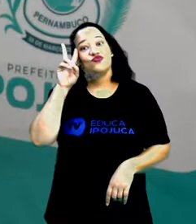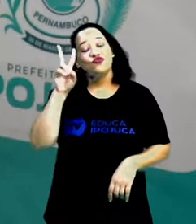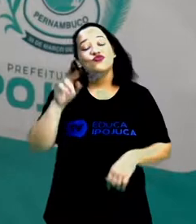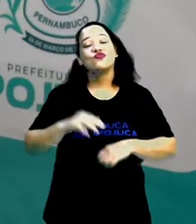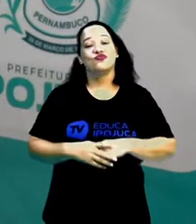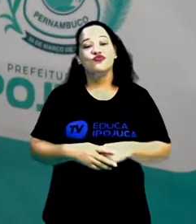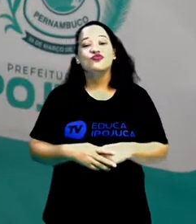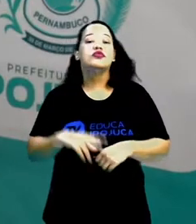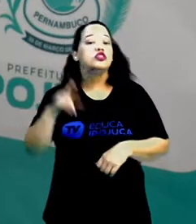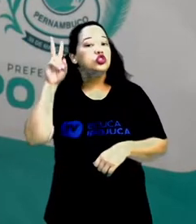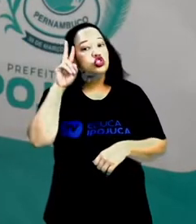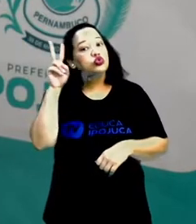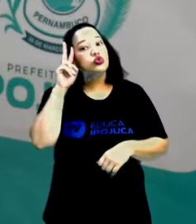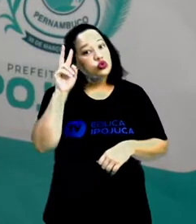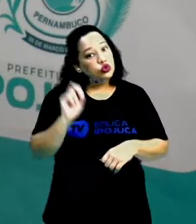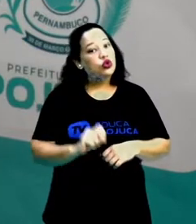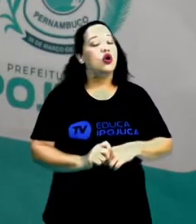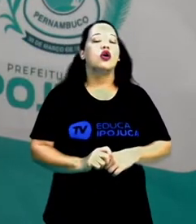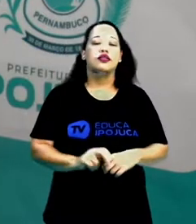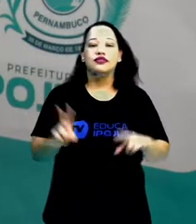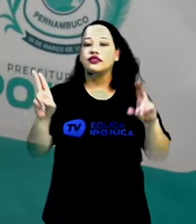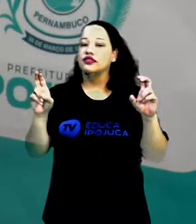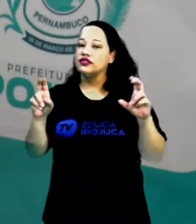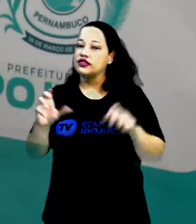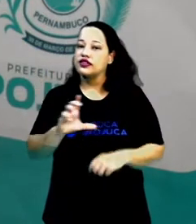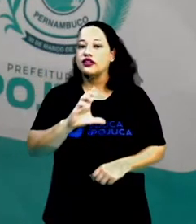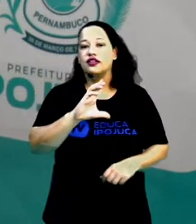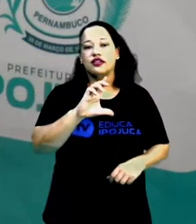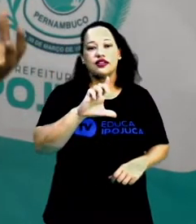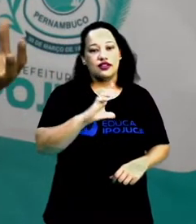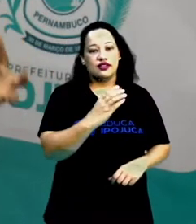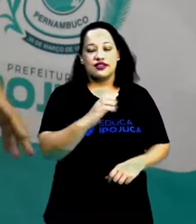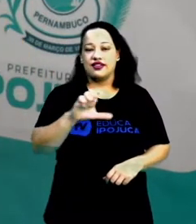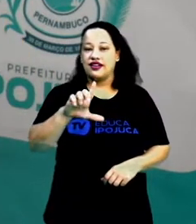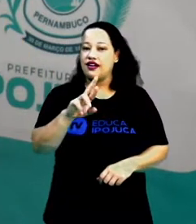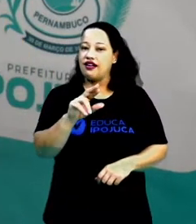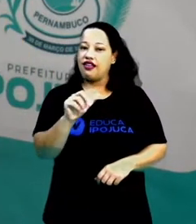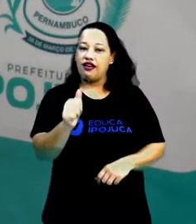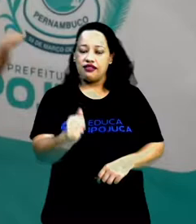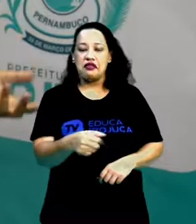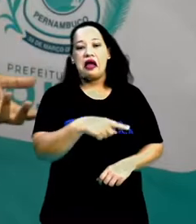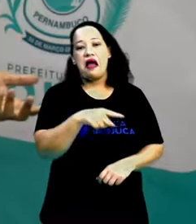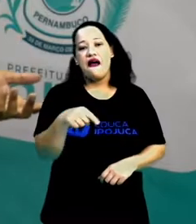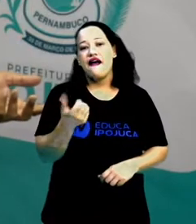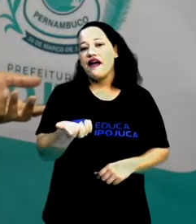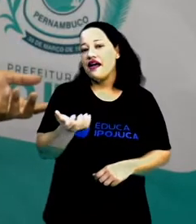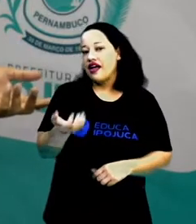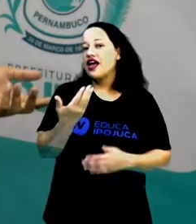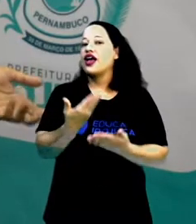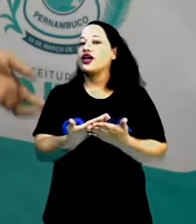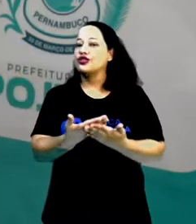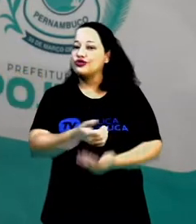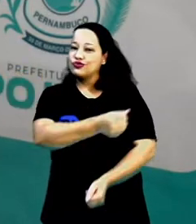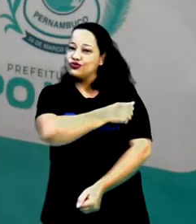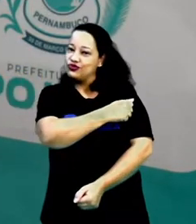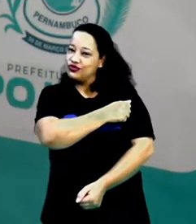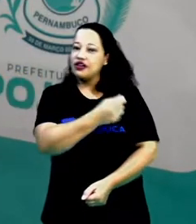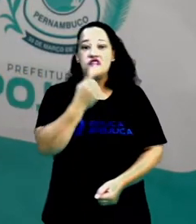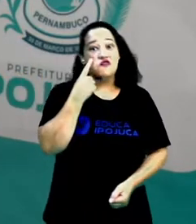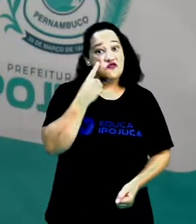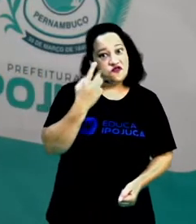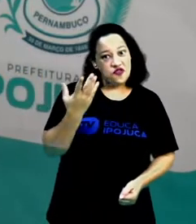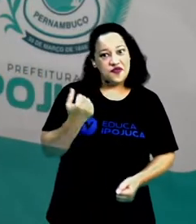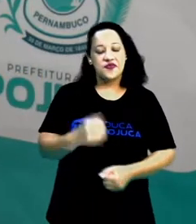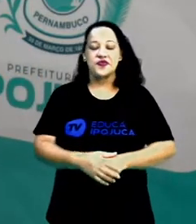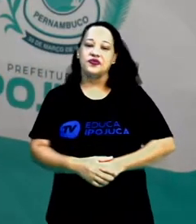historinha. A historinha é sobre Clara, que tem um desejo de ser uma estudante, certo? Vamos prestar